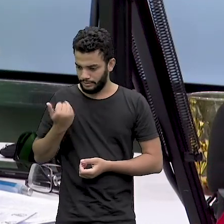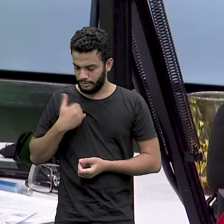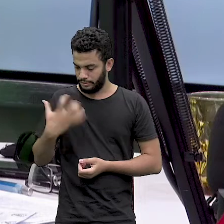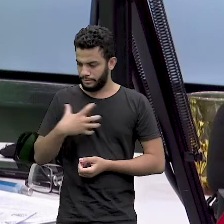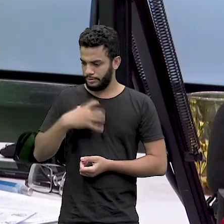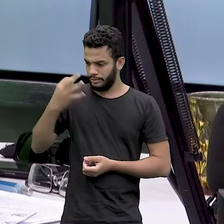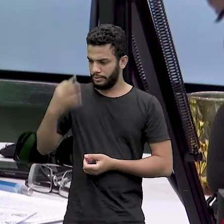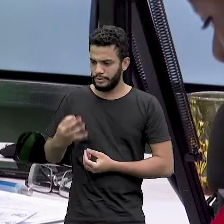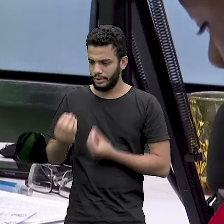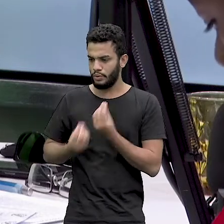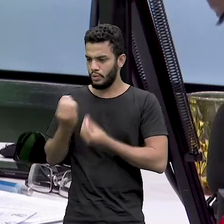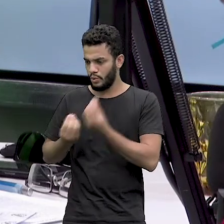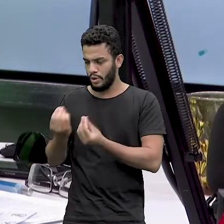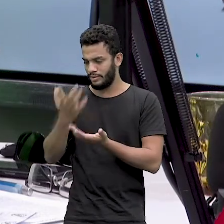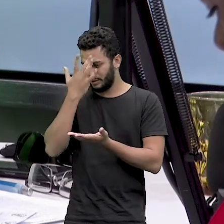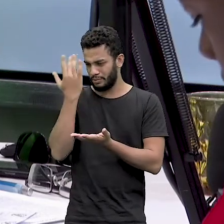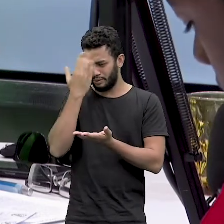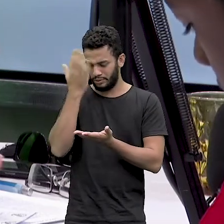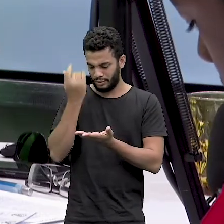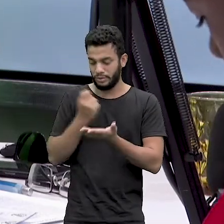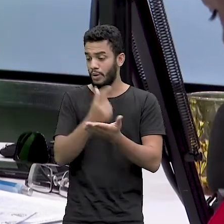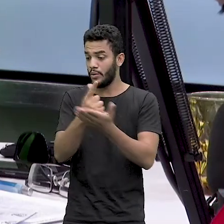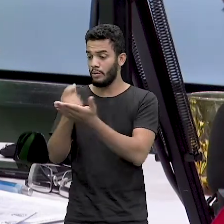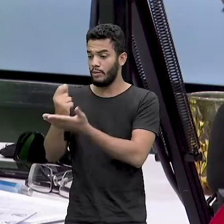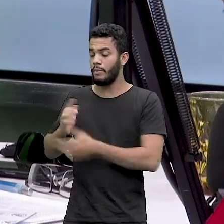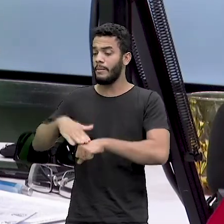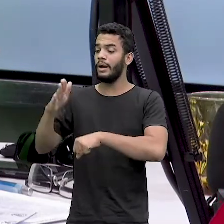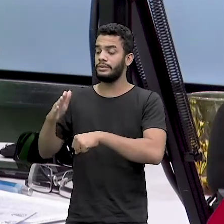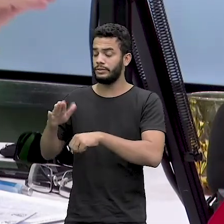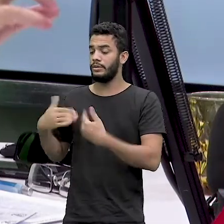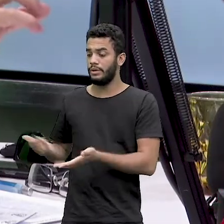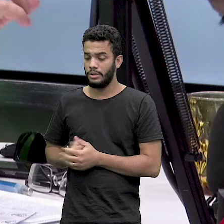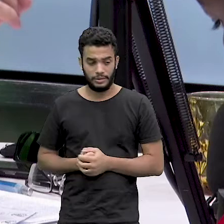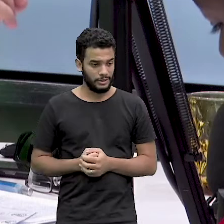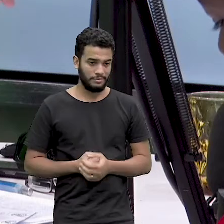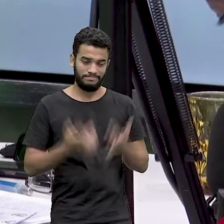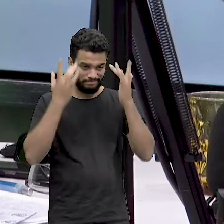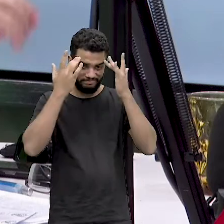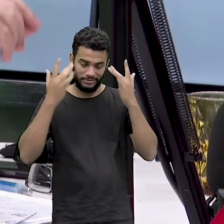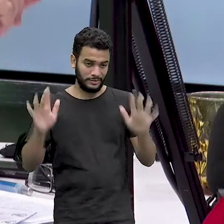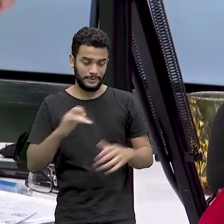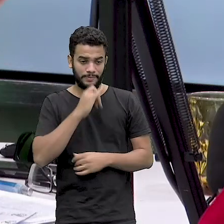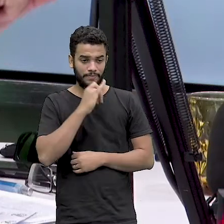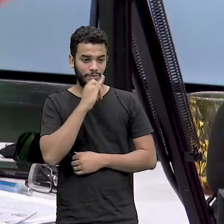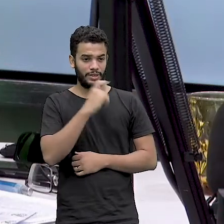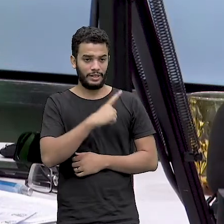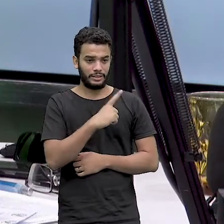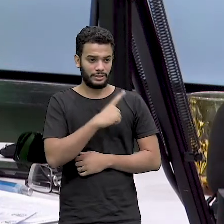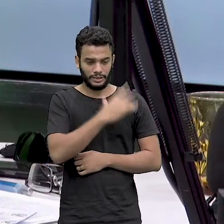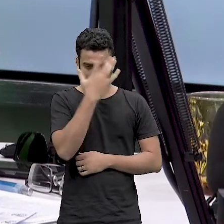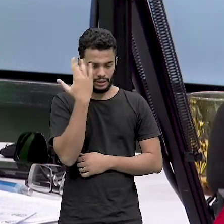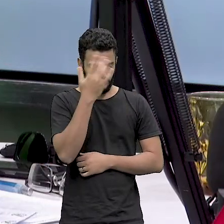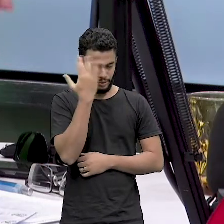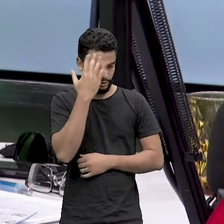muito consumo dentro dos próprios jogos, ou seja, a pessoa está jogando ali, ele precisa comprar um crédito